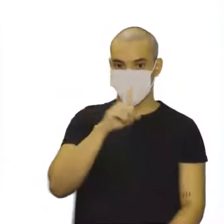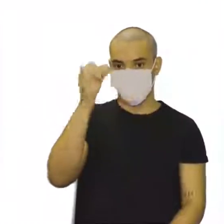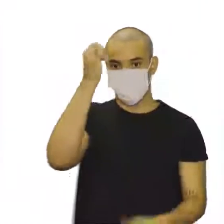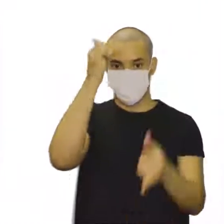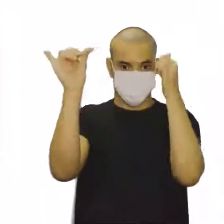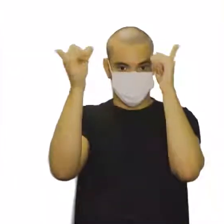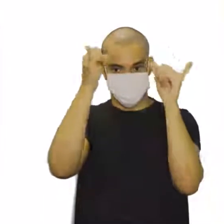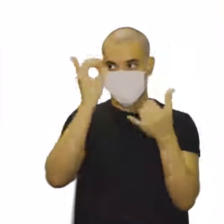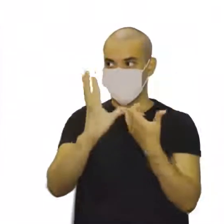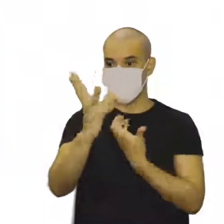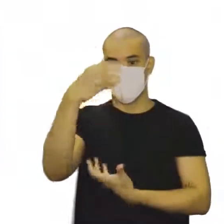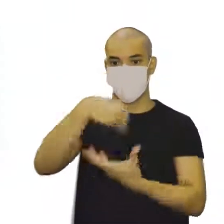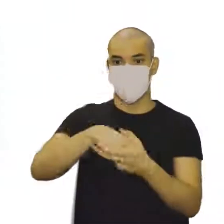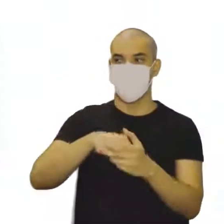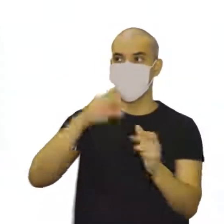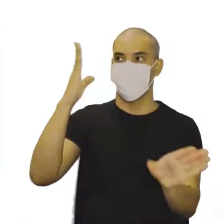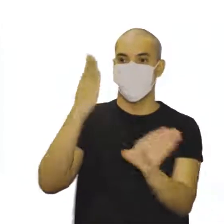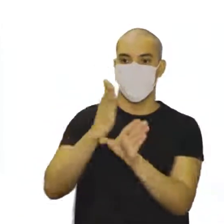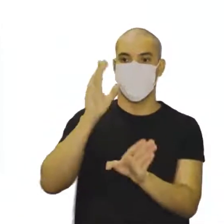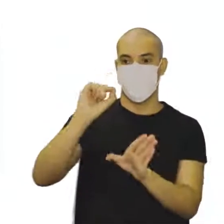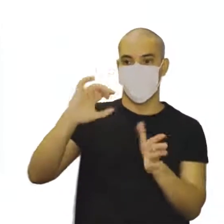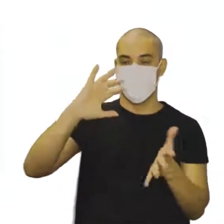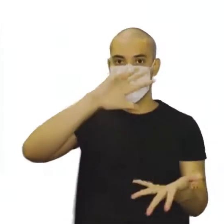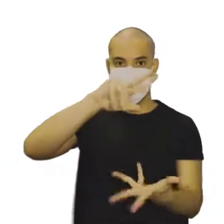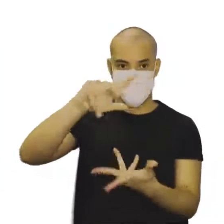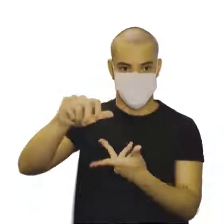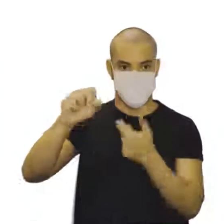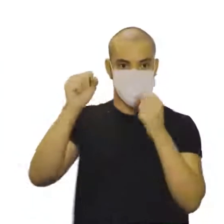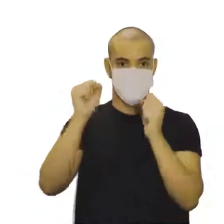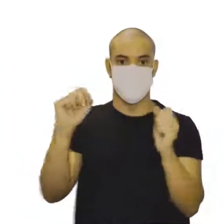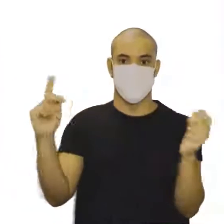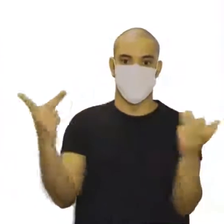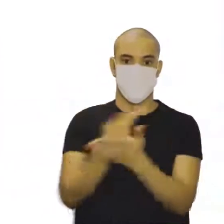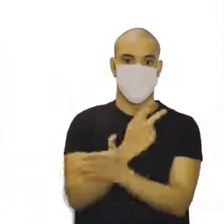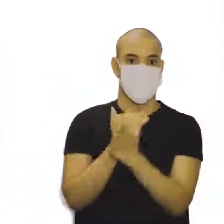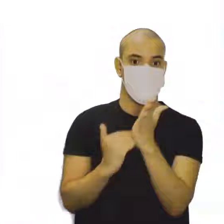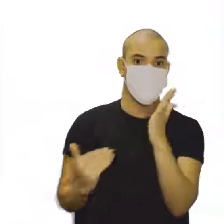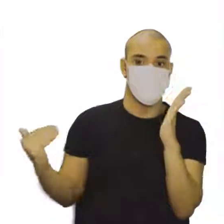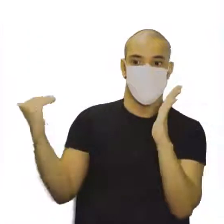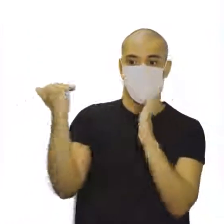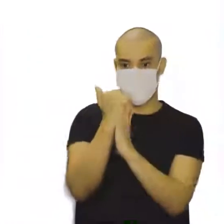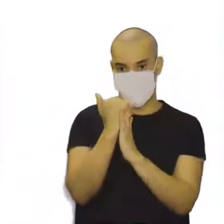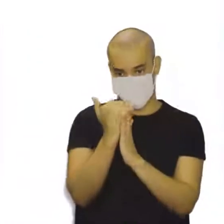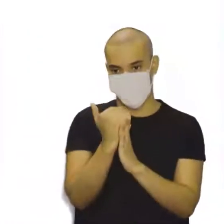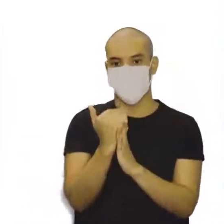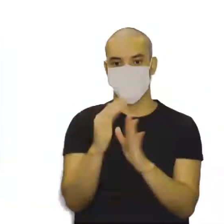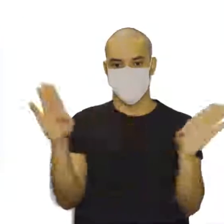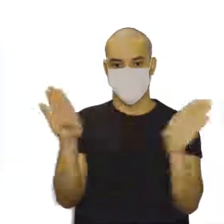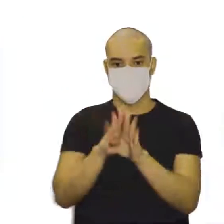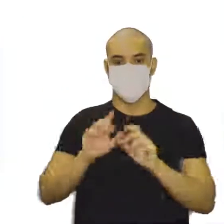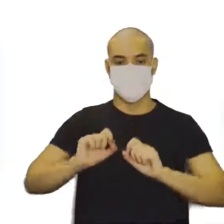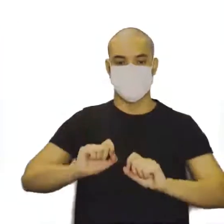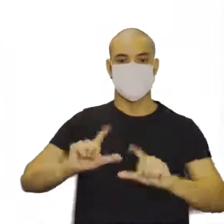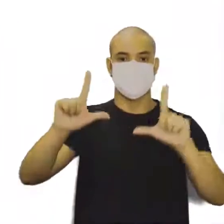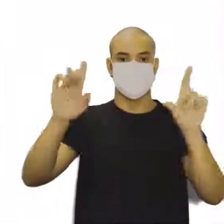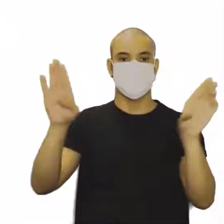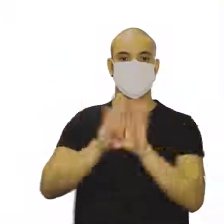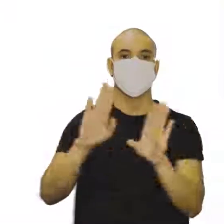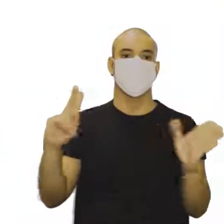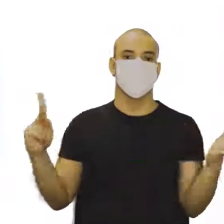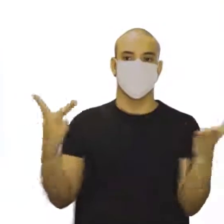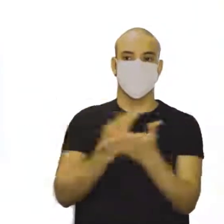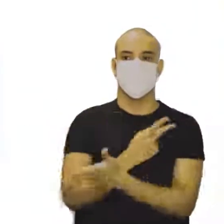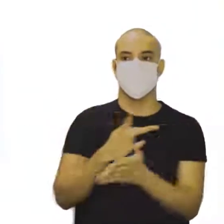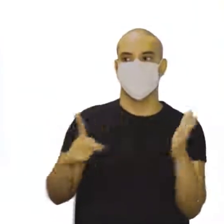desse componente. Entretanto, globalmente pode ser bastante elevado, ok? Aumentando também a repercussão numa